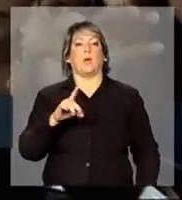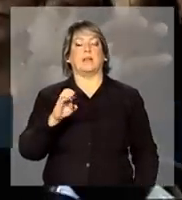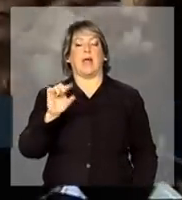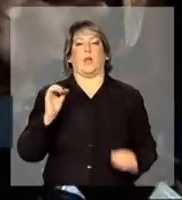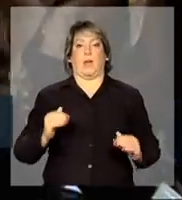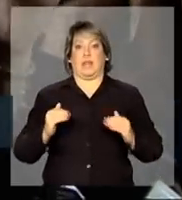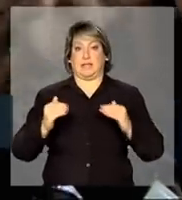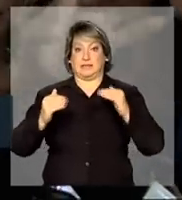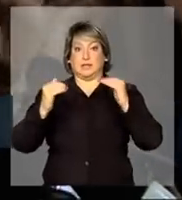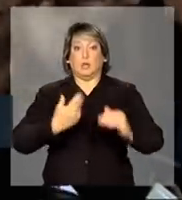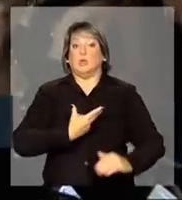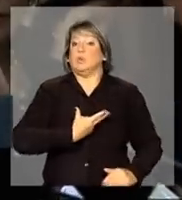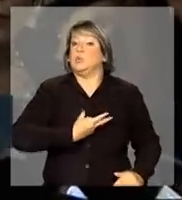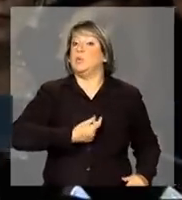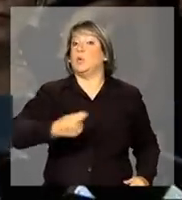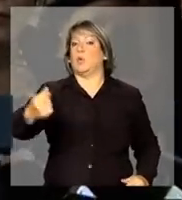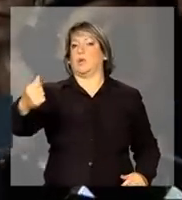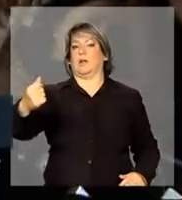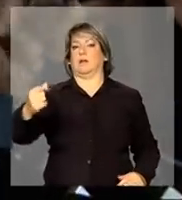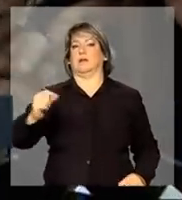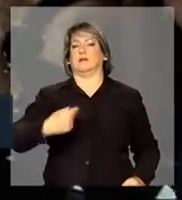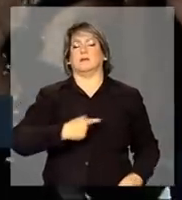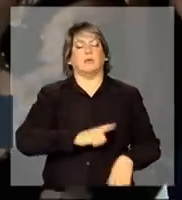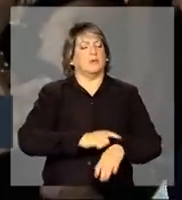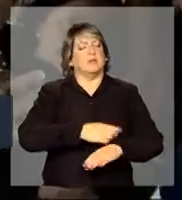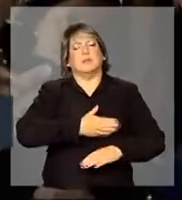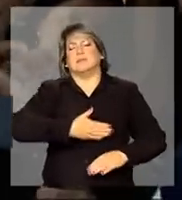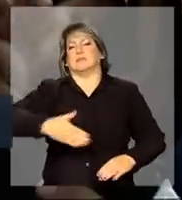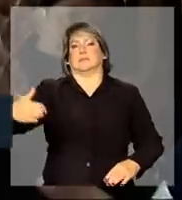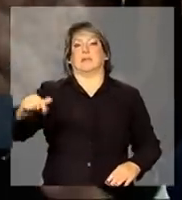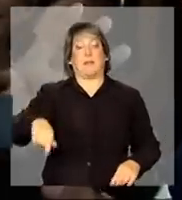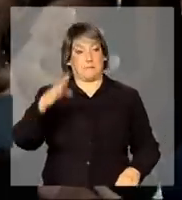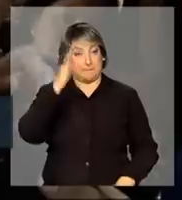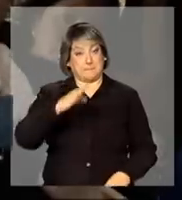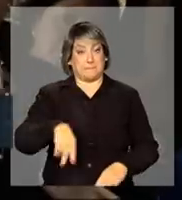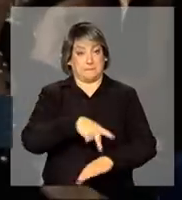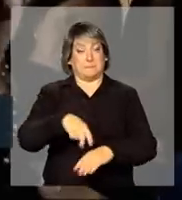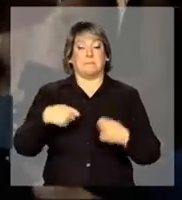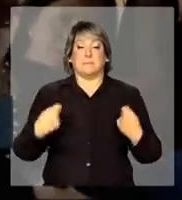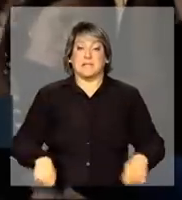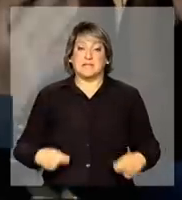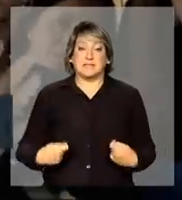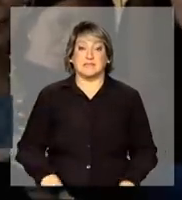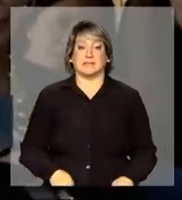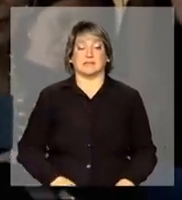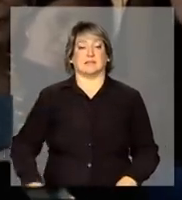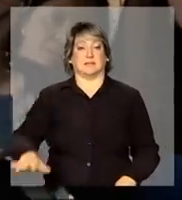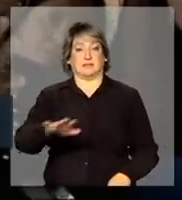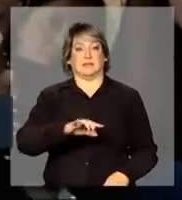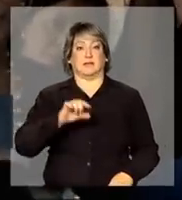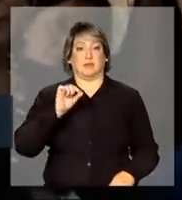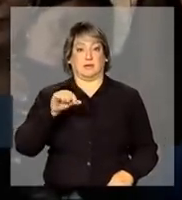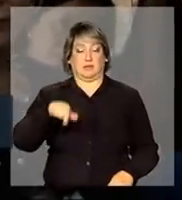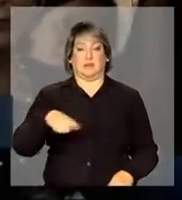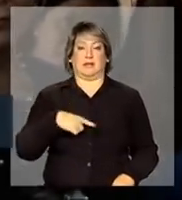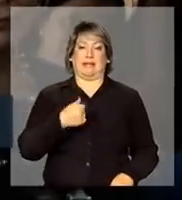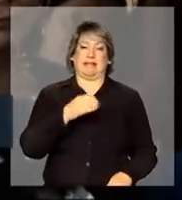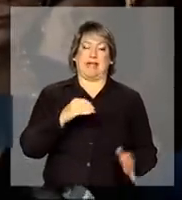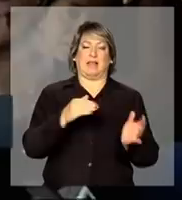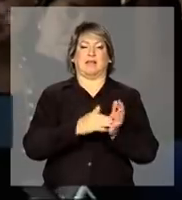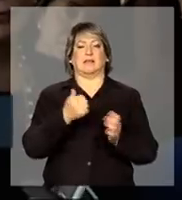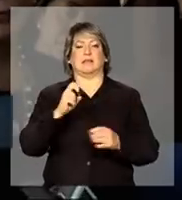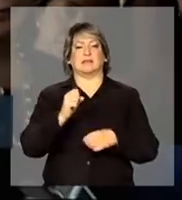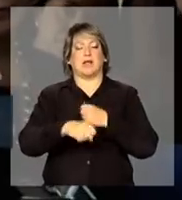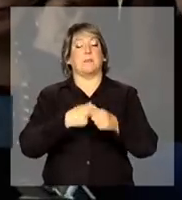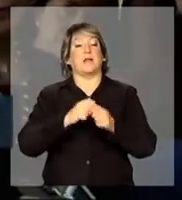crescimento sustentável e de longo prazo. Esse país precisa, no horizonte de 10 a 15 anos dobrar sua renda per